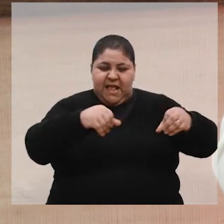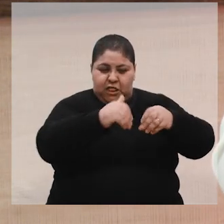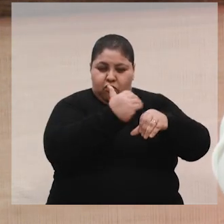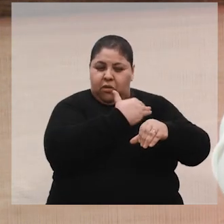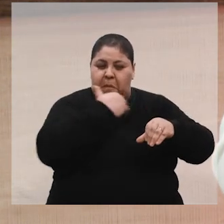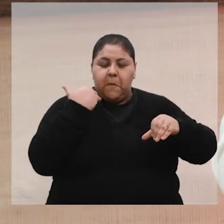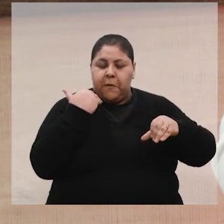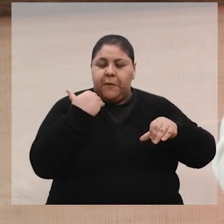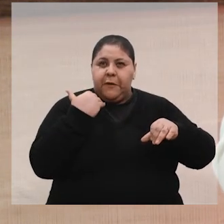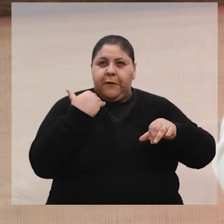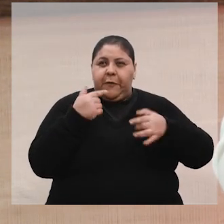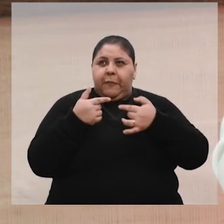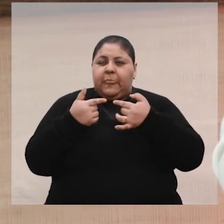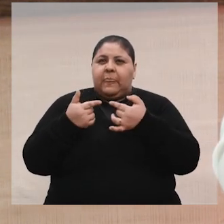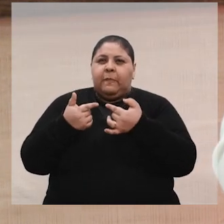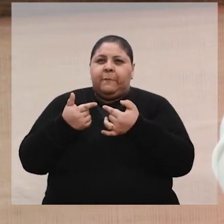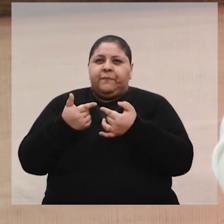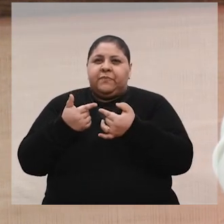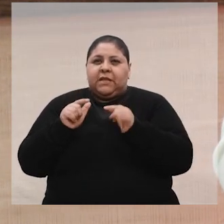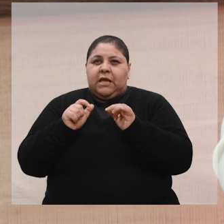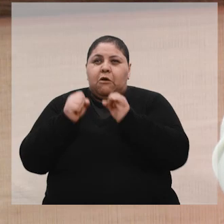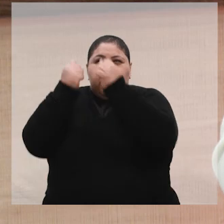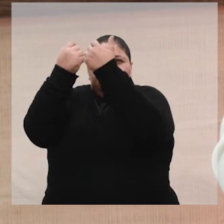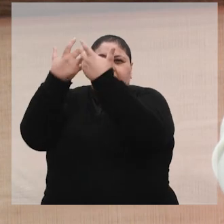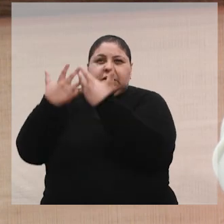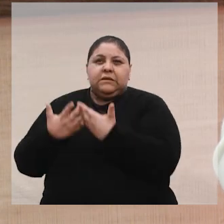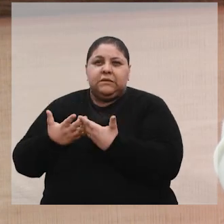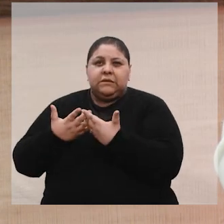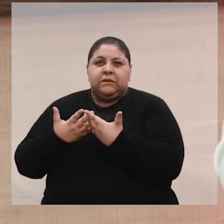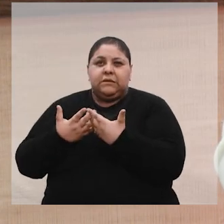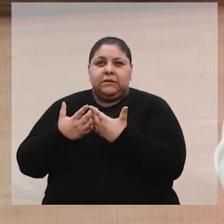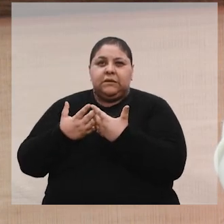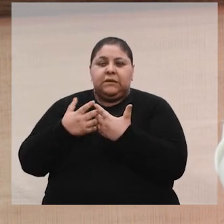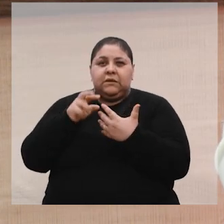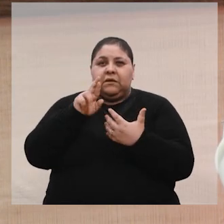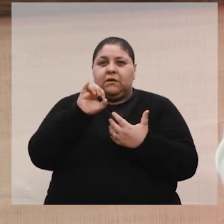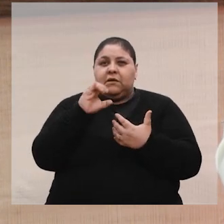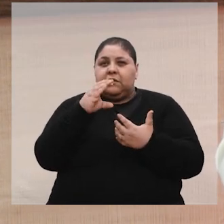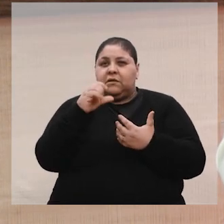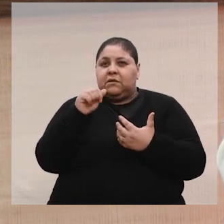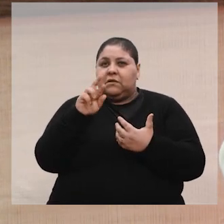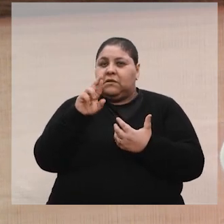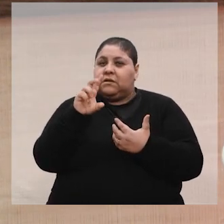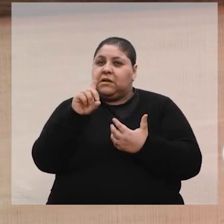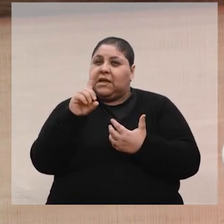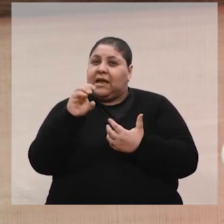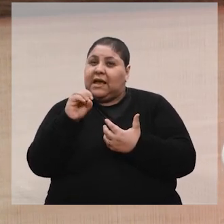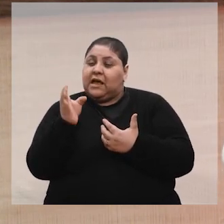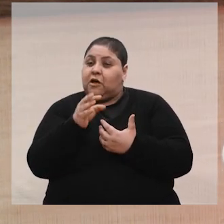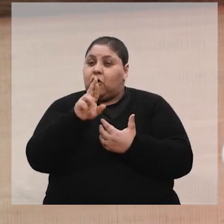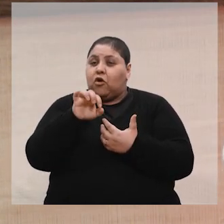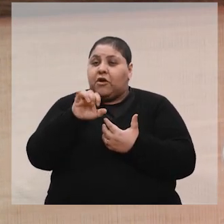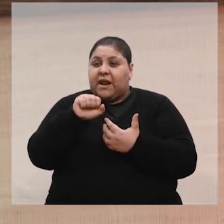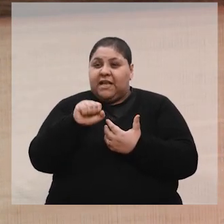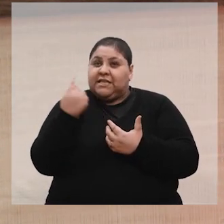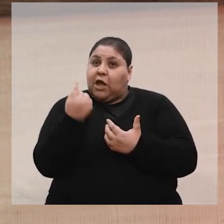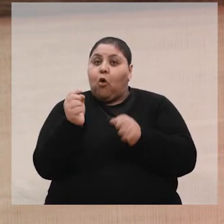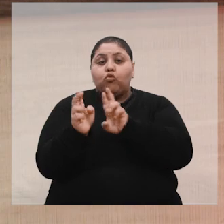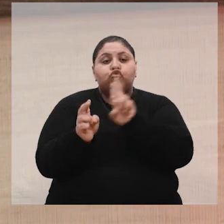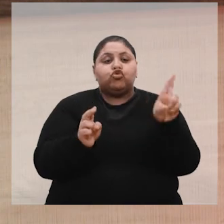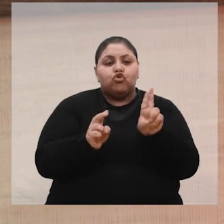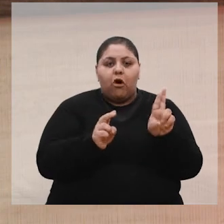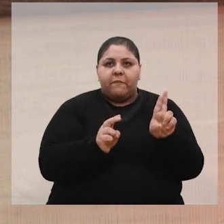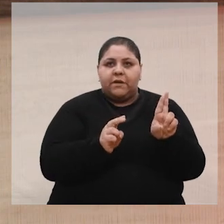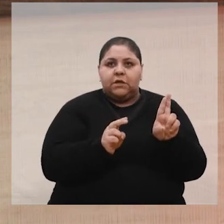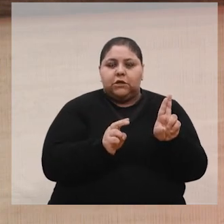há uma descrição aqui de um trecho de Ricardo Reis, que é um dos heterônimos do Fernando Pessoa. Para situar as